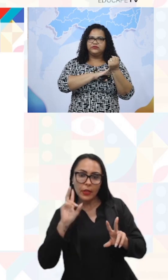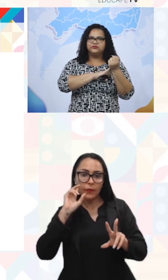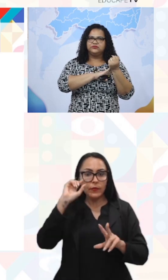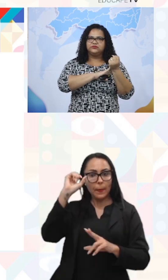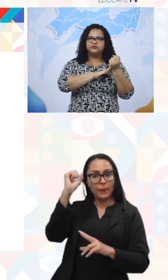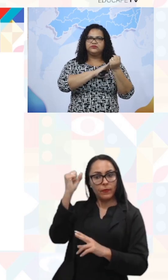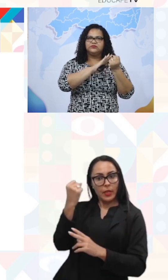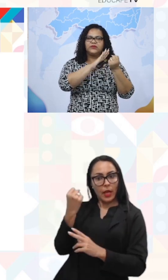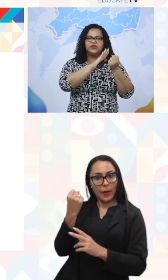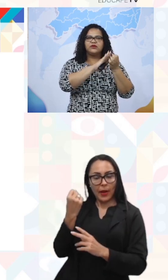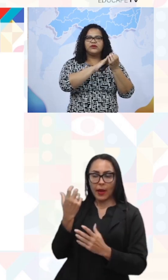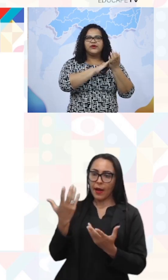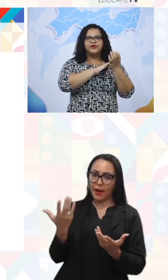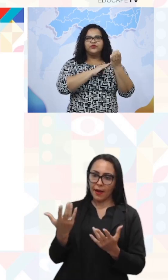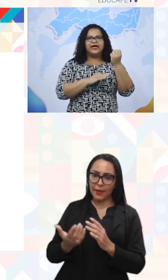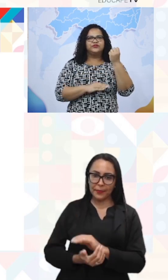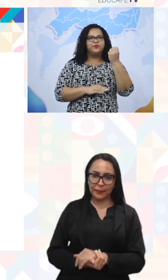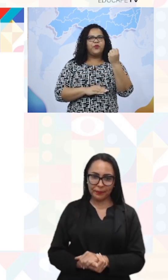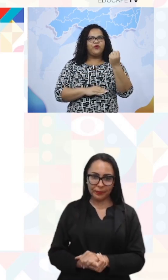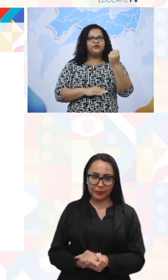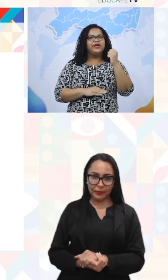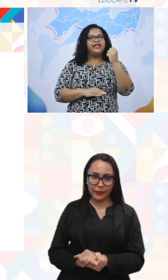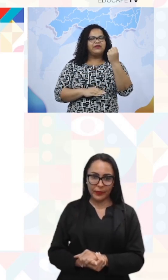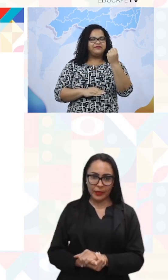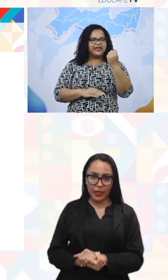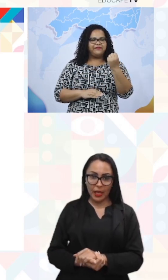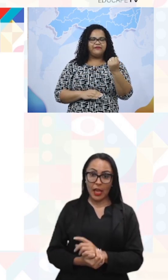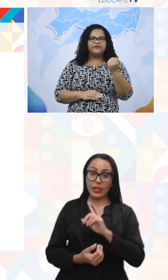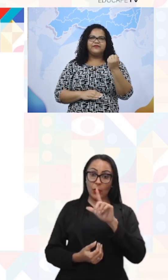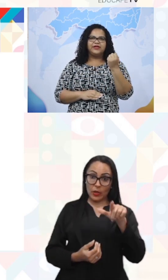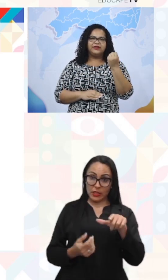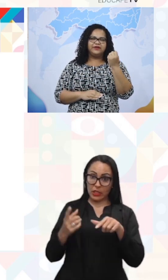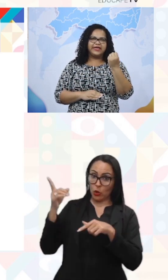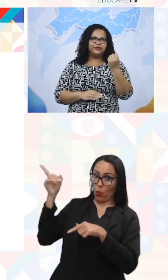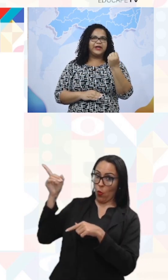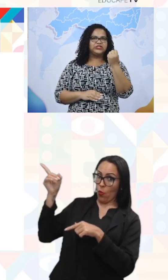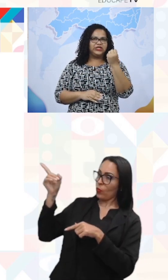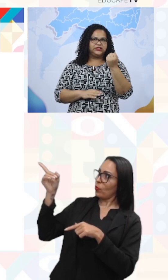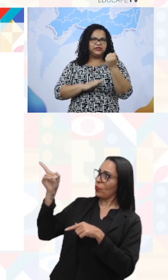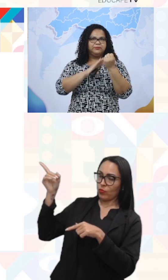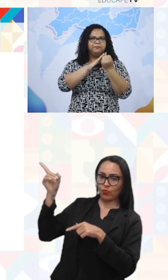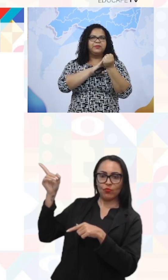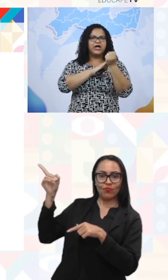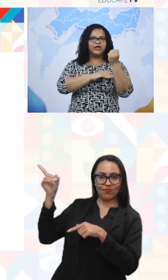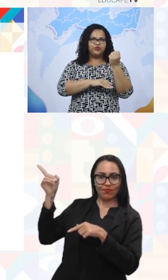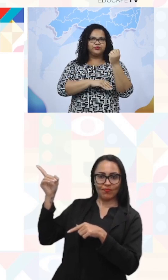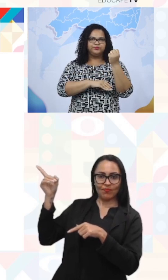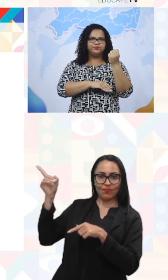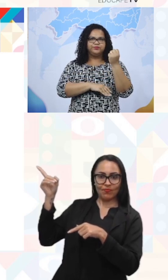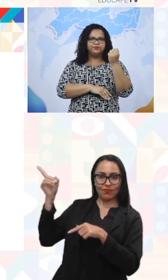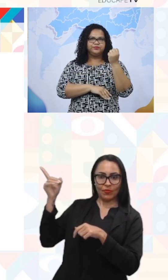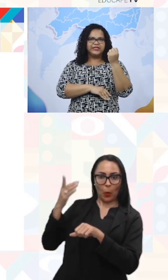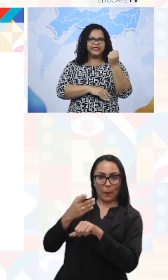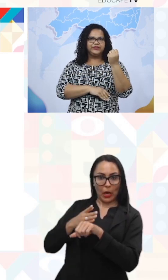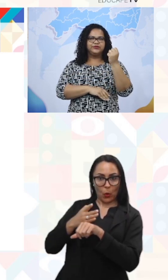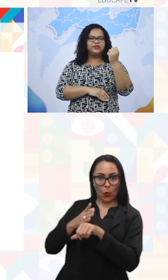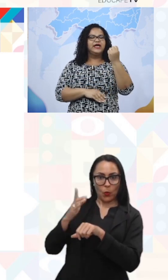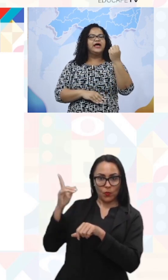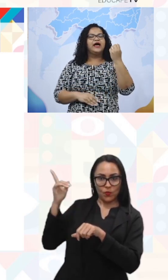gente. No caso, o punho, ele vai ficar virado para a gente, branco,